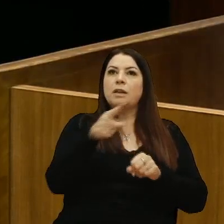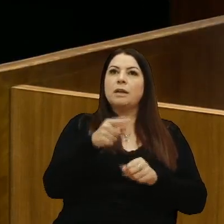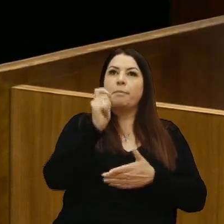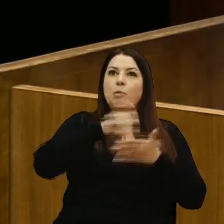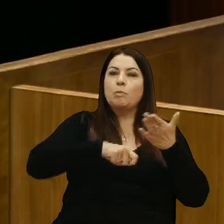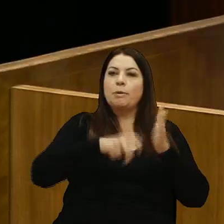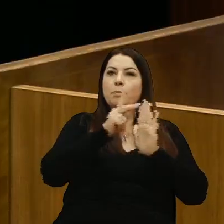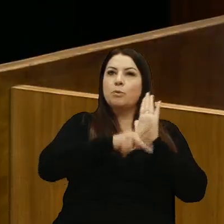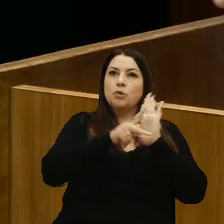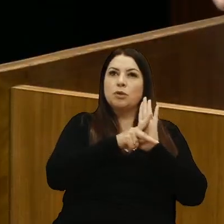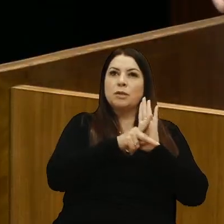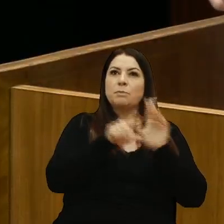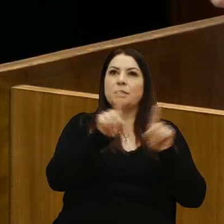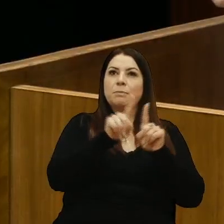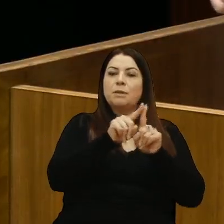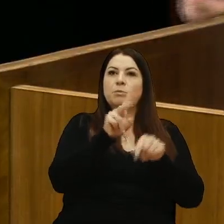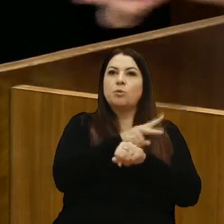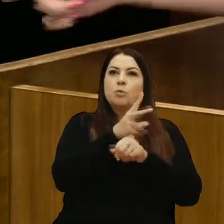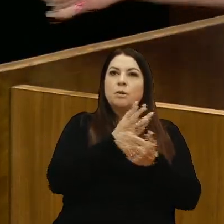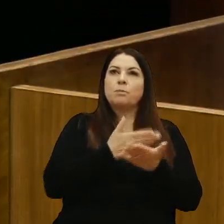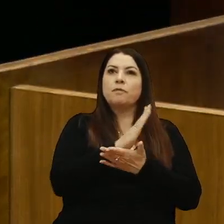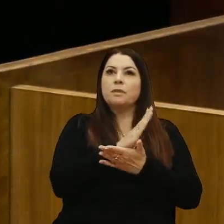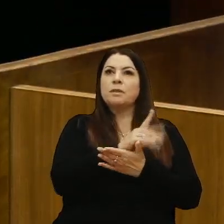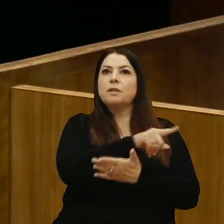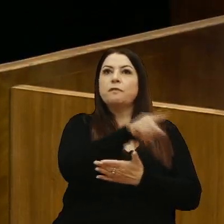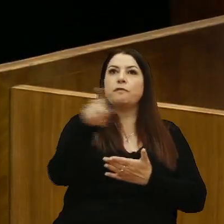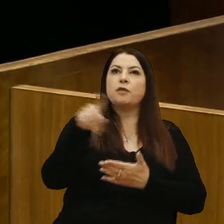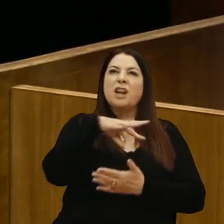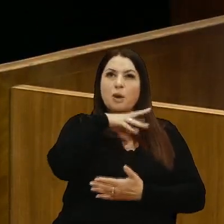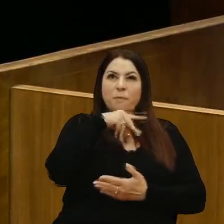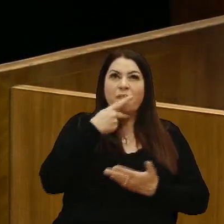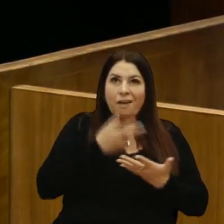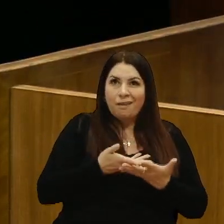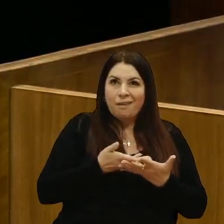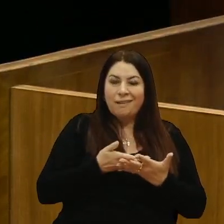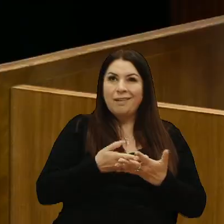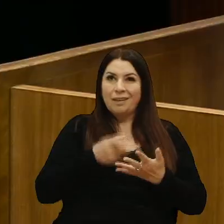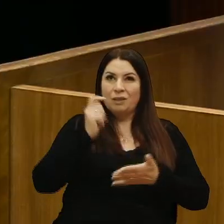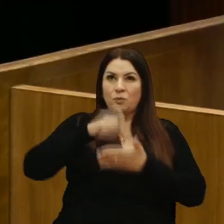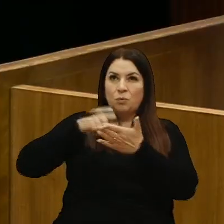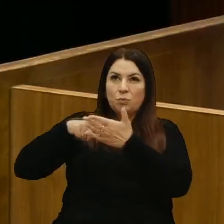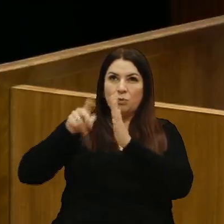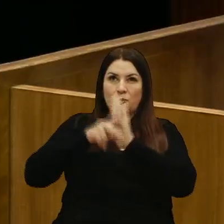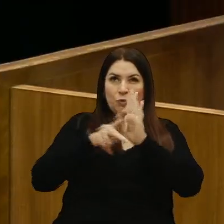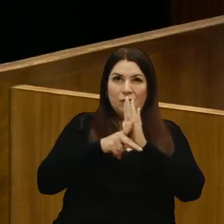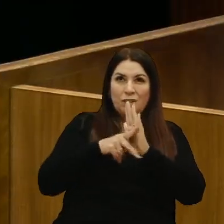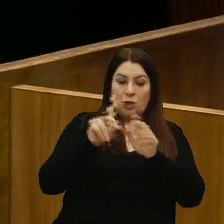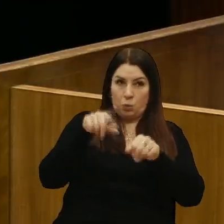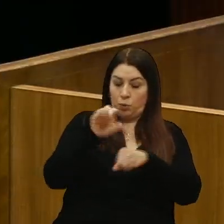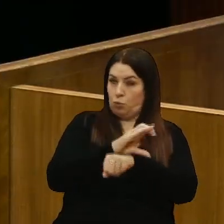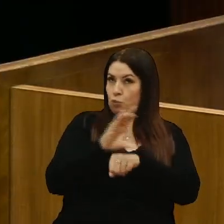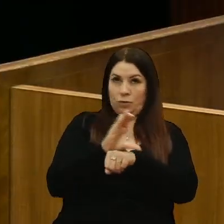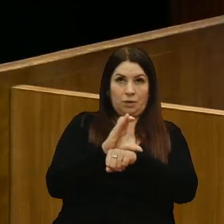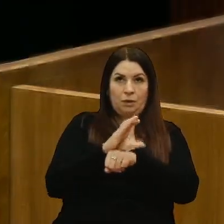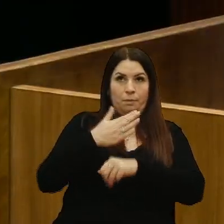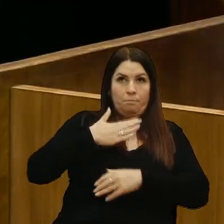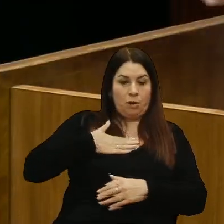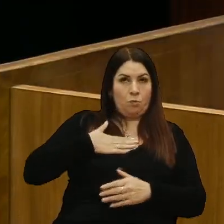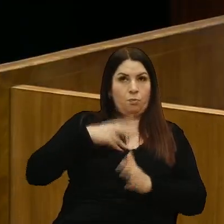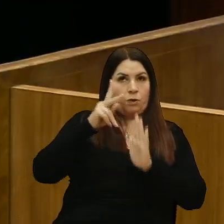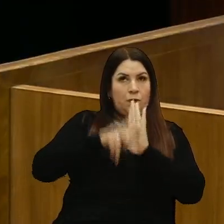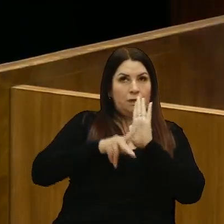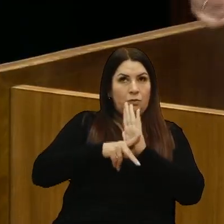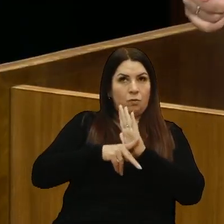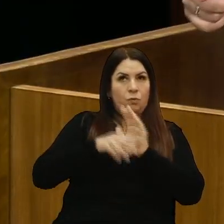protocolar projeto, mas também buscar aprovação. E foram uns leão para falar que gente protocolava projeto inconstitucional. O meu